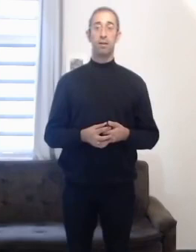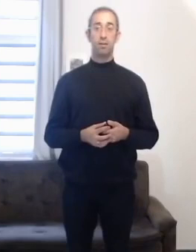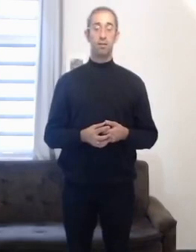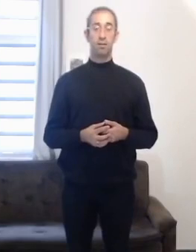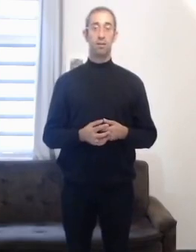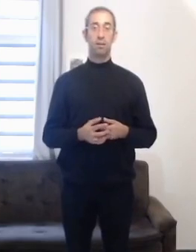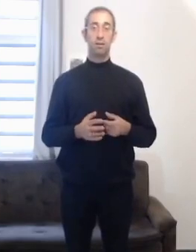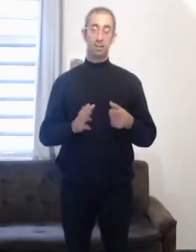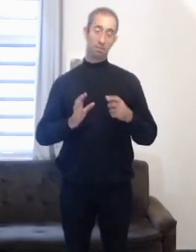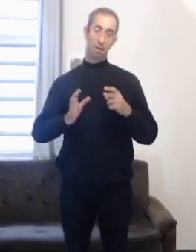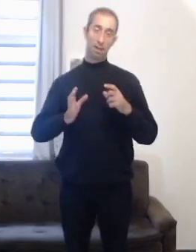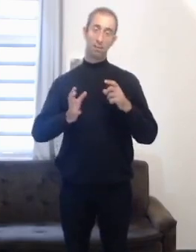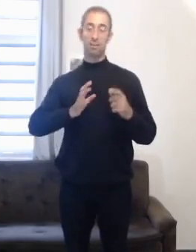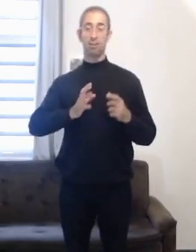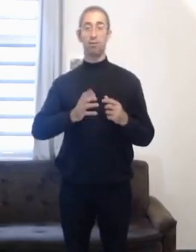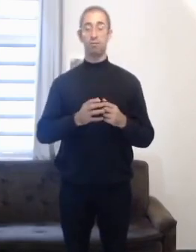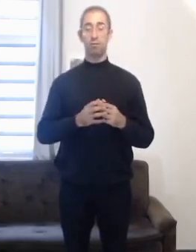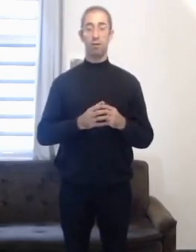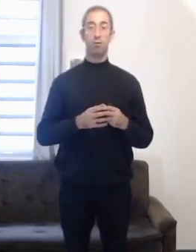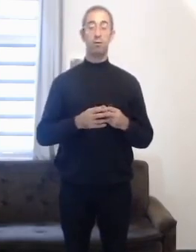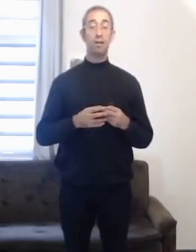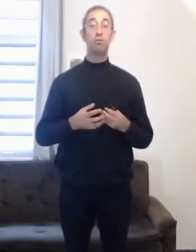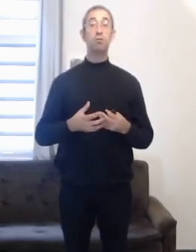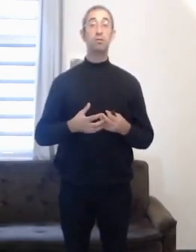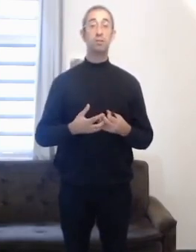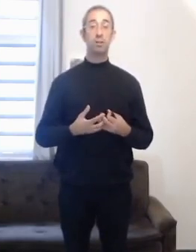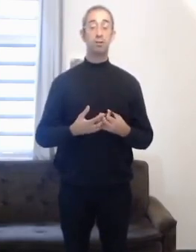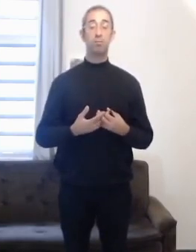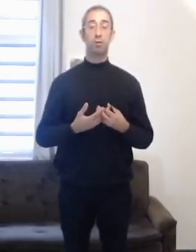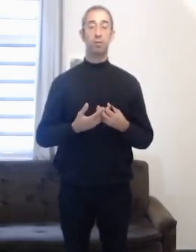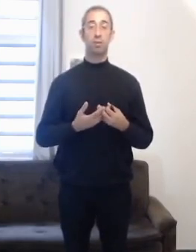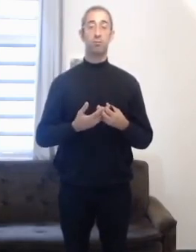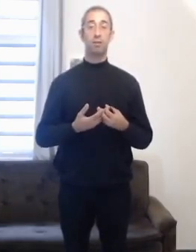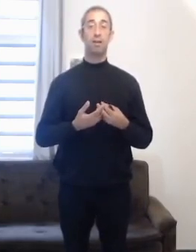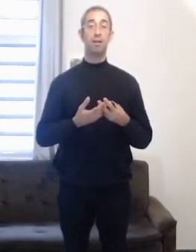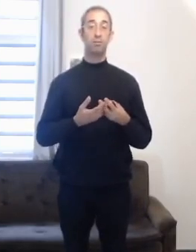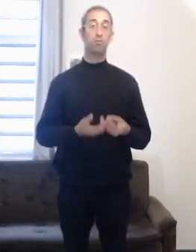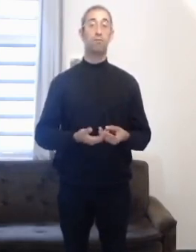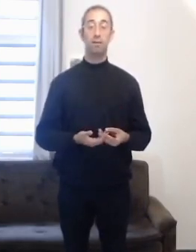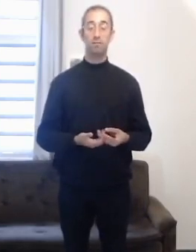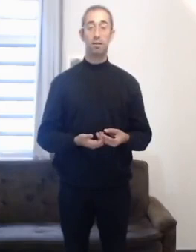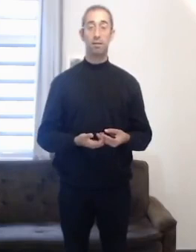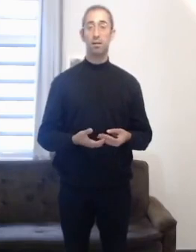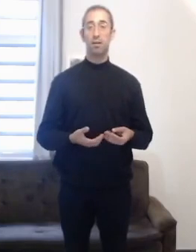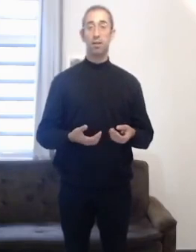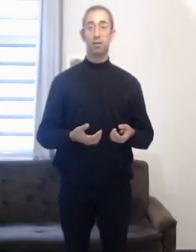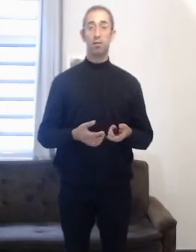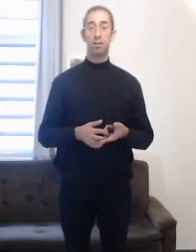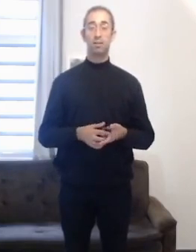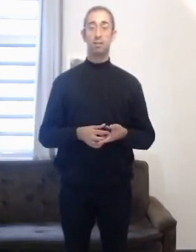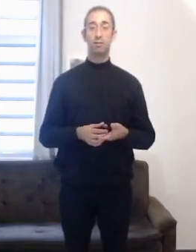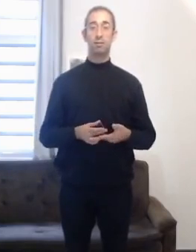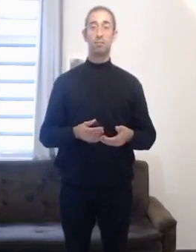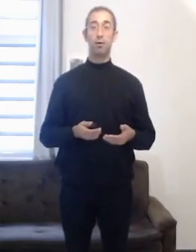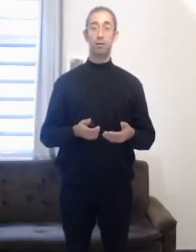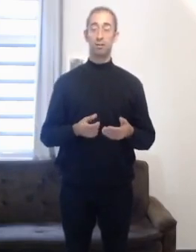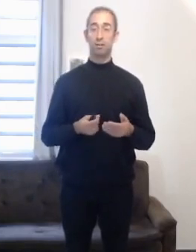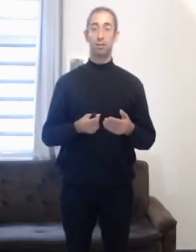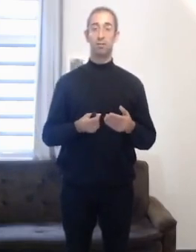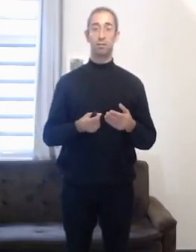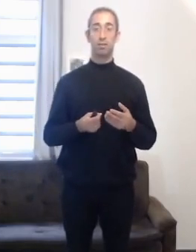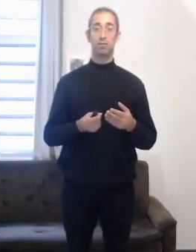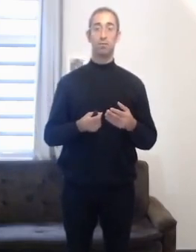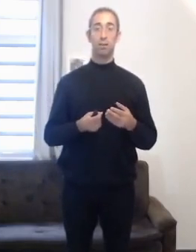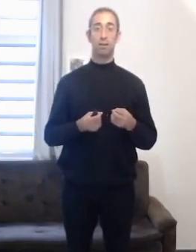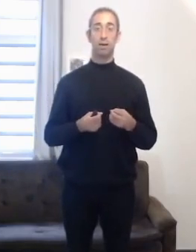pesquisa, e tem essa parte inicial que vocês vão falar o que que o seu projeto quer resolver, né? E quais são as